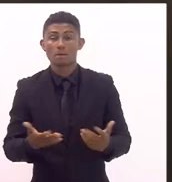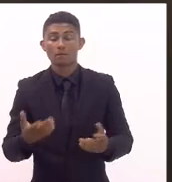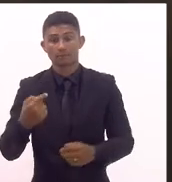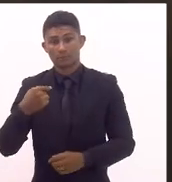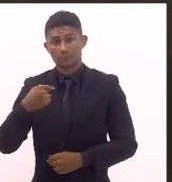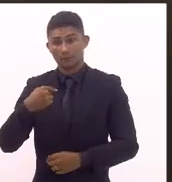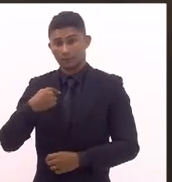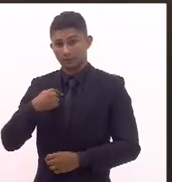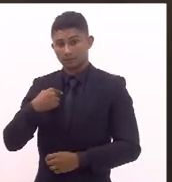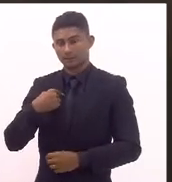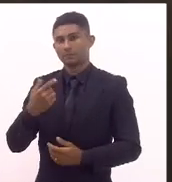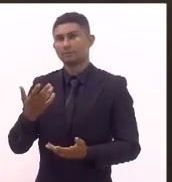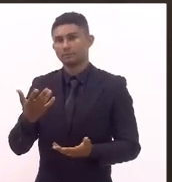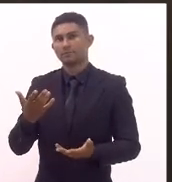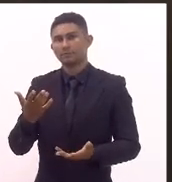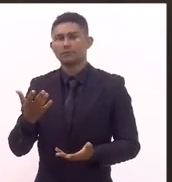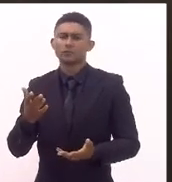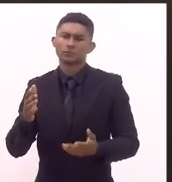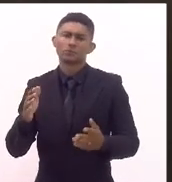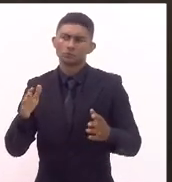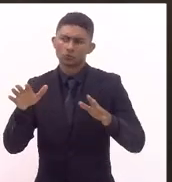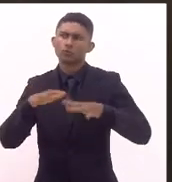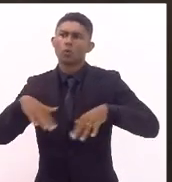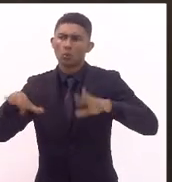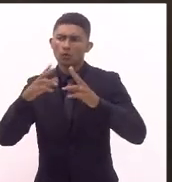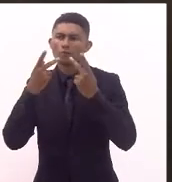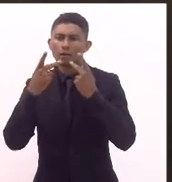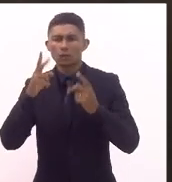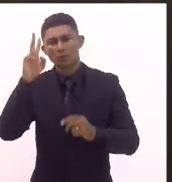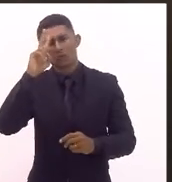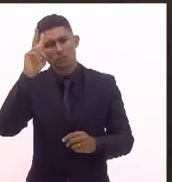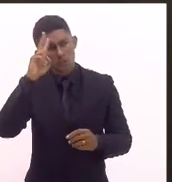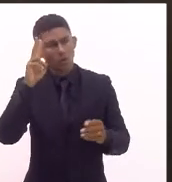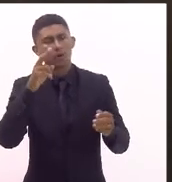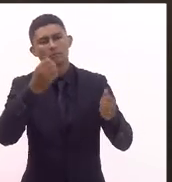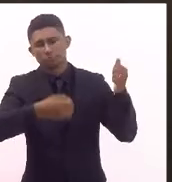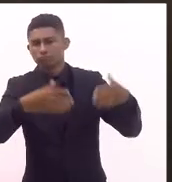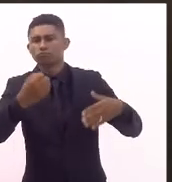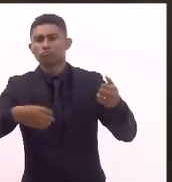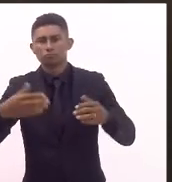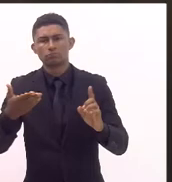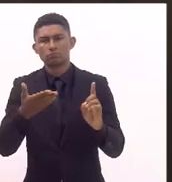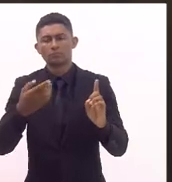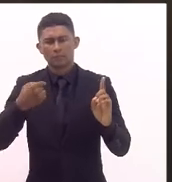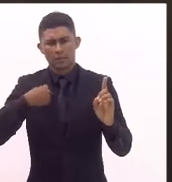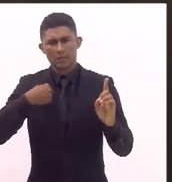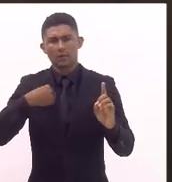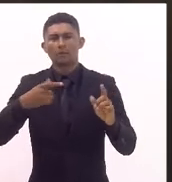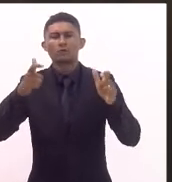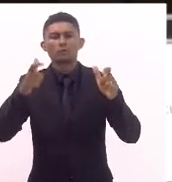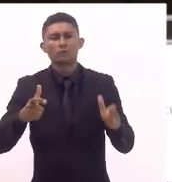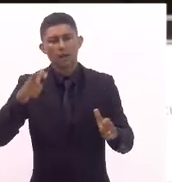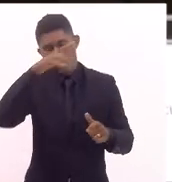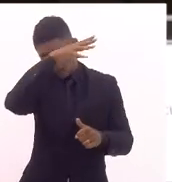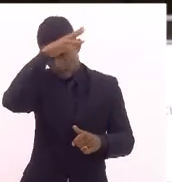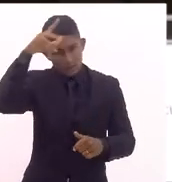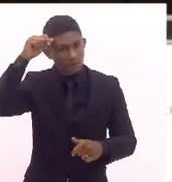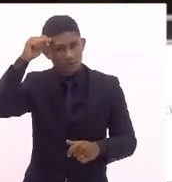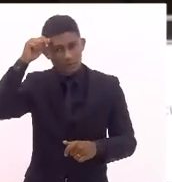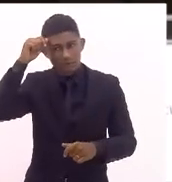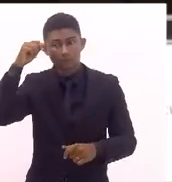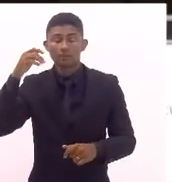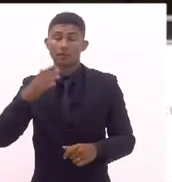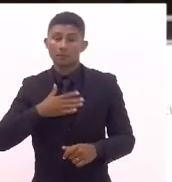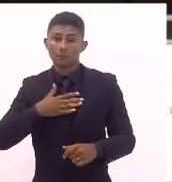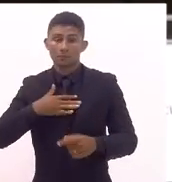é todo mundo fala um pouquinho da sua história eu não poderia deixar de registrar eu não sou daqui eu sou do Amazonas tenho descendência